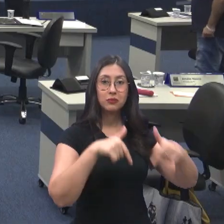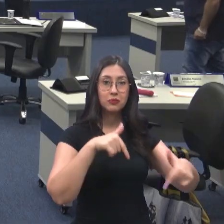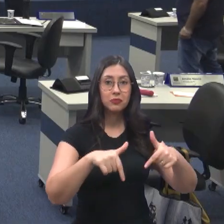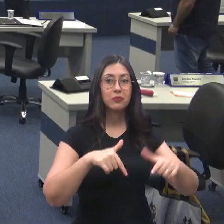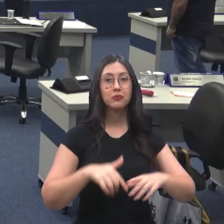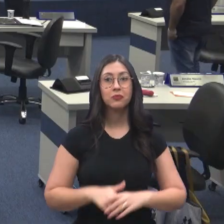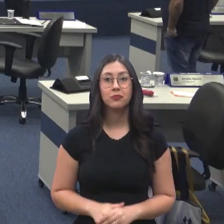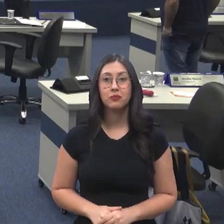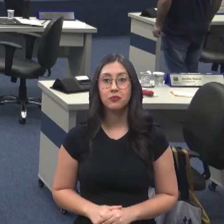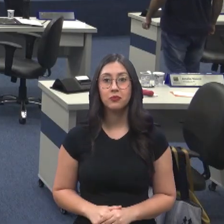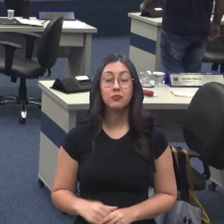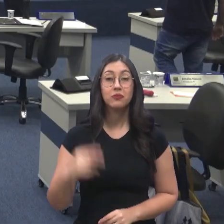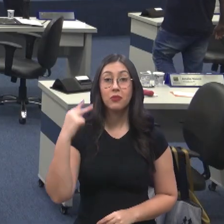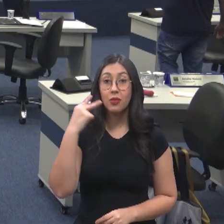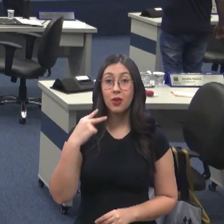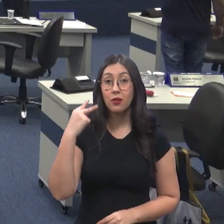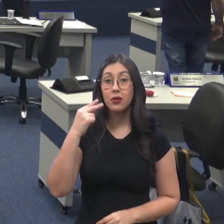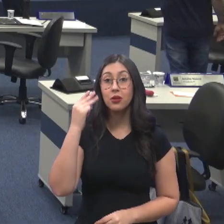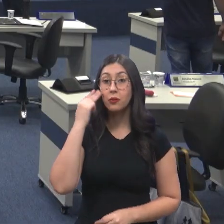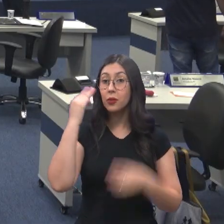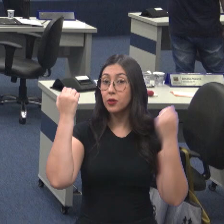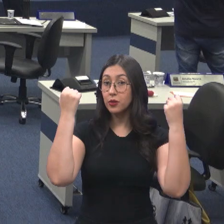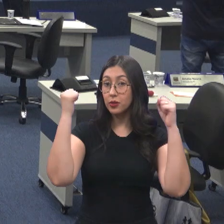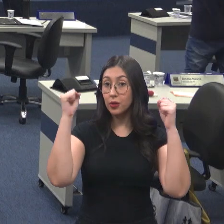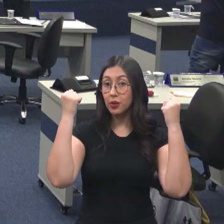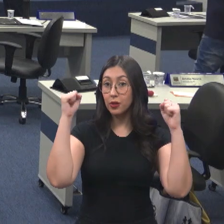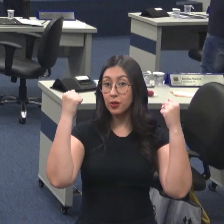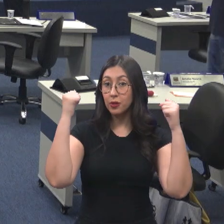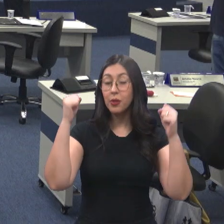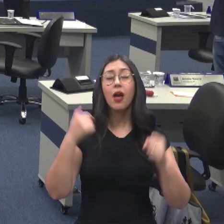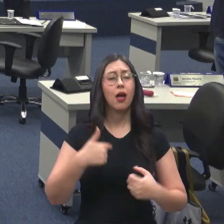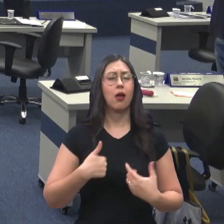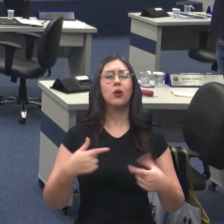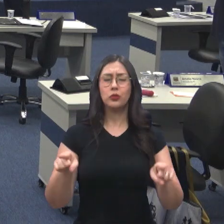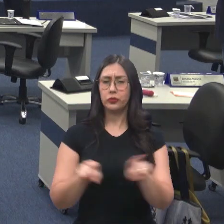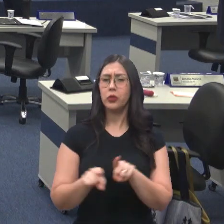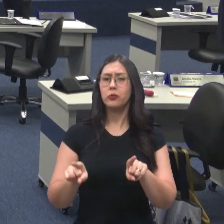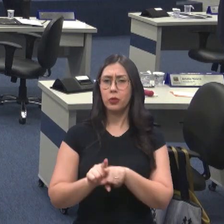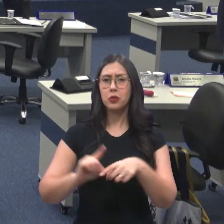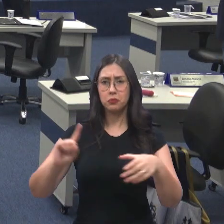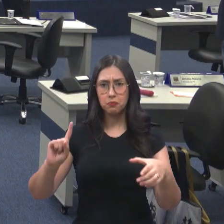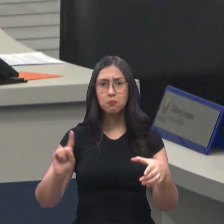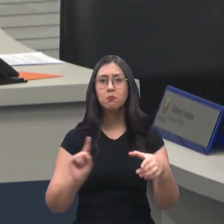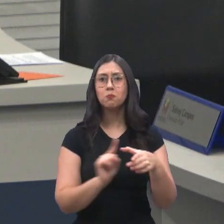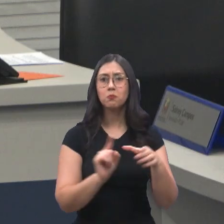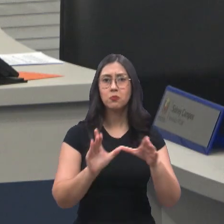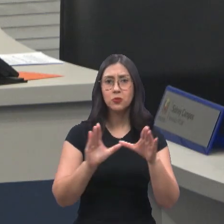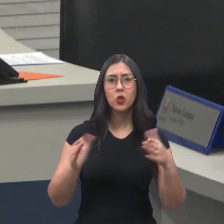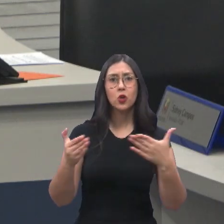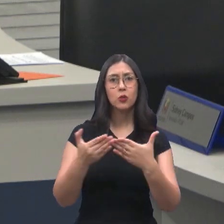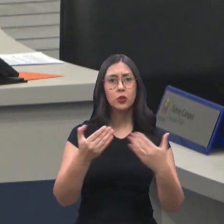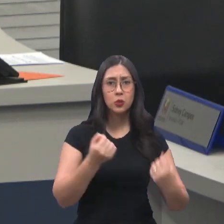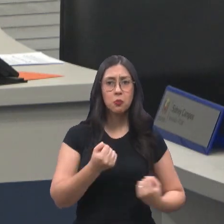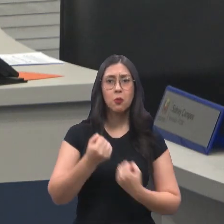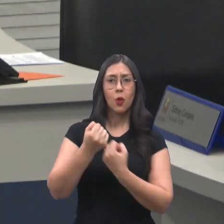Com a palavra, o vereador Marcão da Academia. Também coloco meu nome na Frente Parlamentar